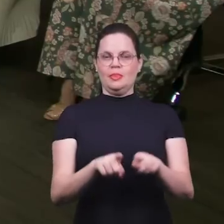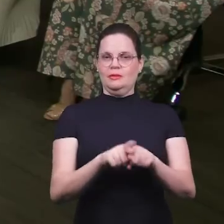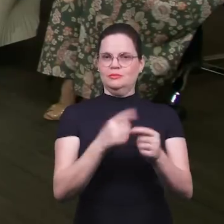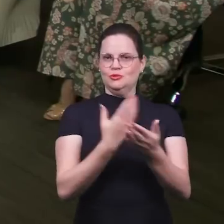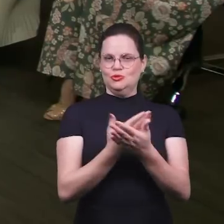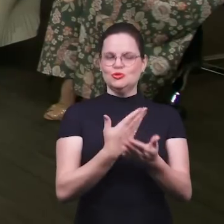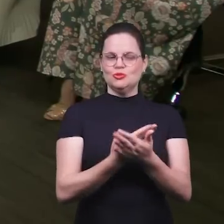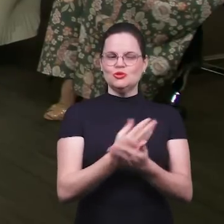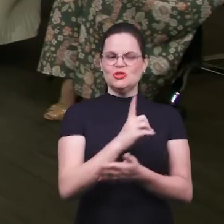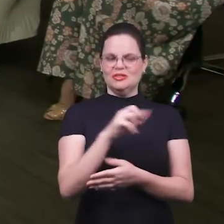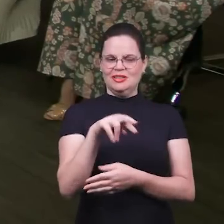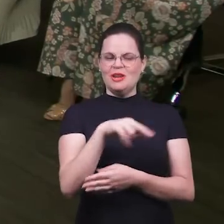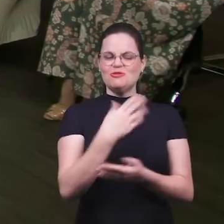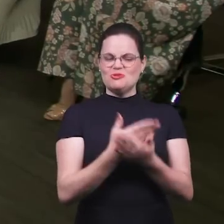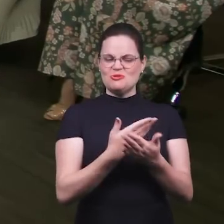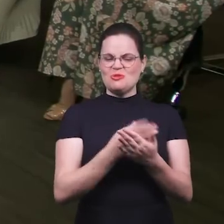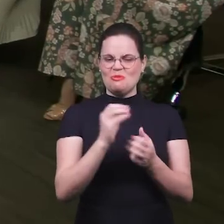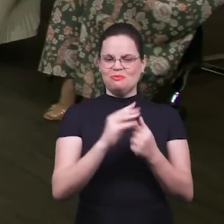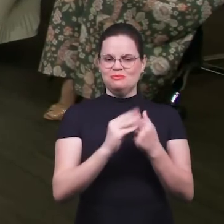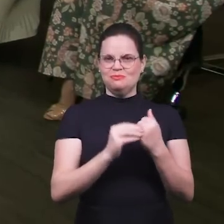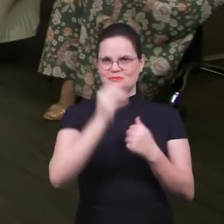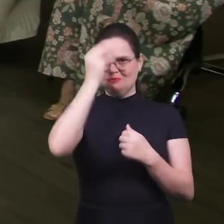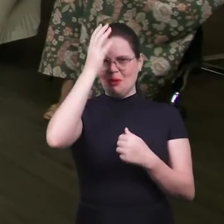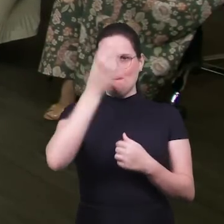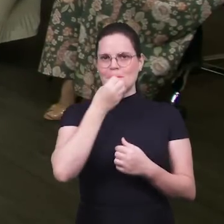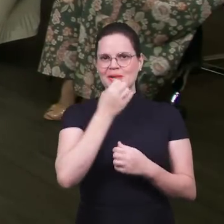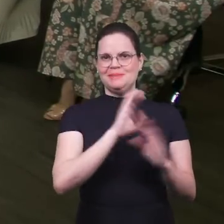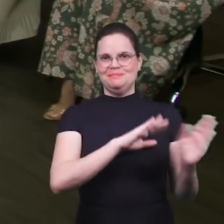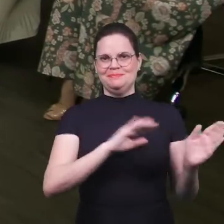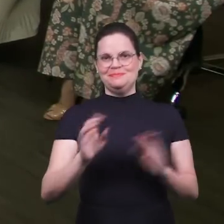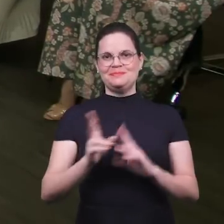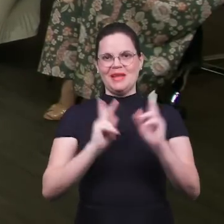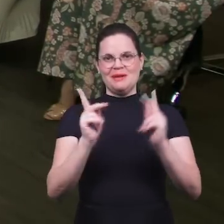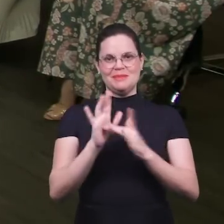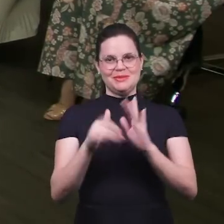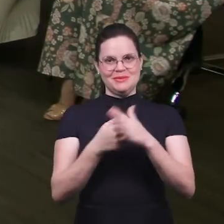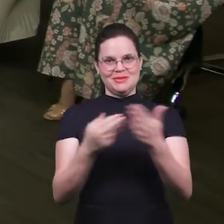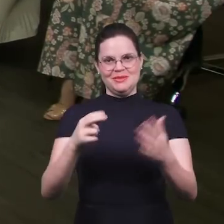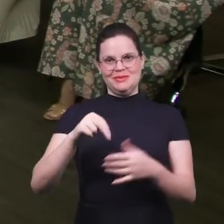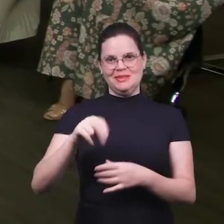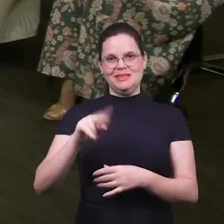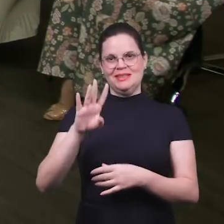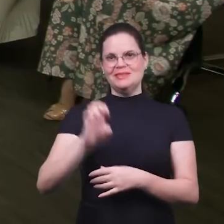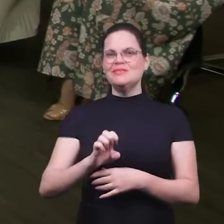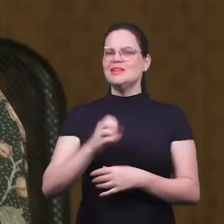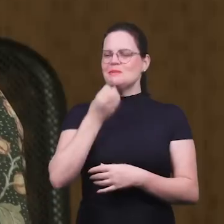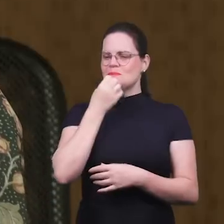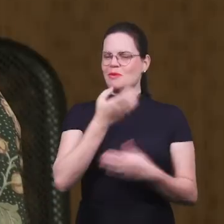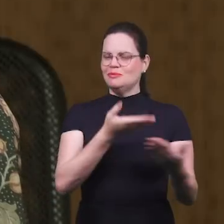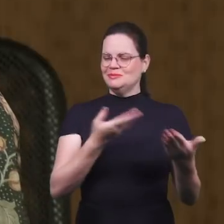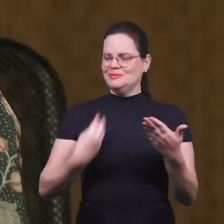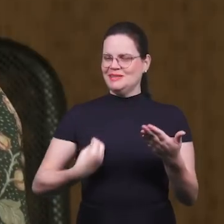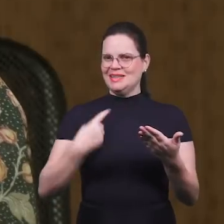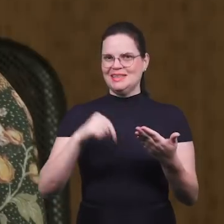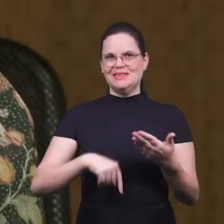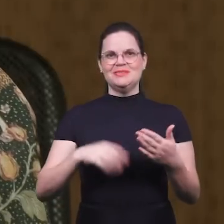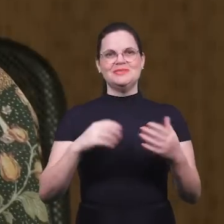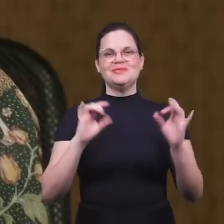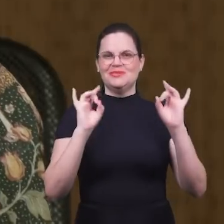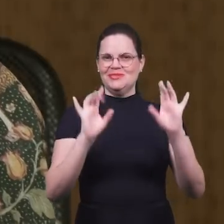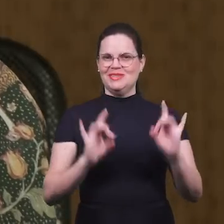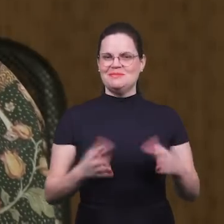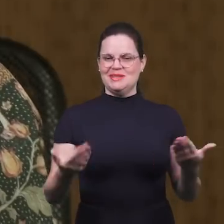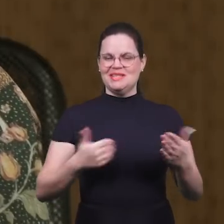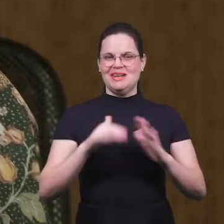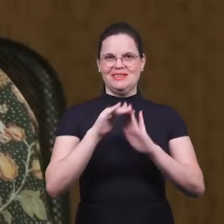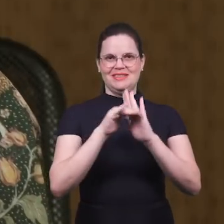muito estudioso. Minha colega Nínive, a paz do Senhor, bom ter você de novo com a gente aqui. Pai do Senhor, pastor, foi muito especial